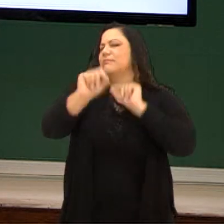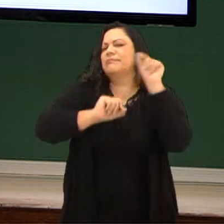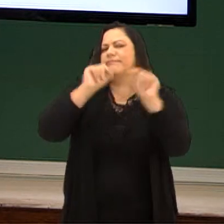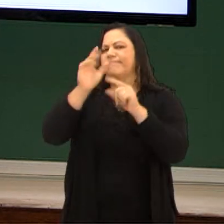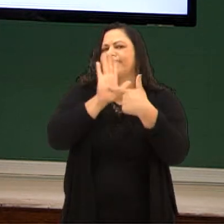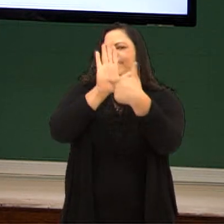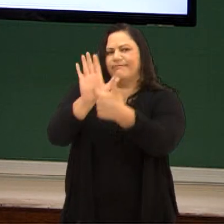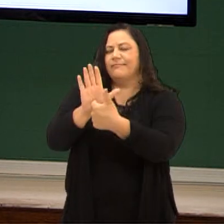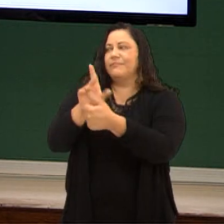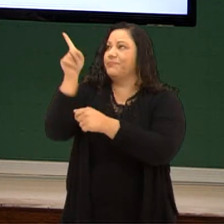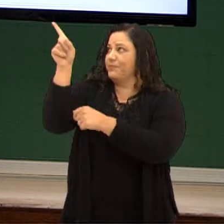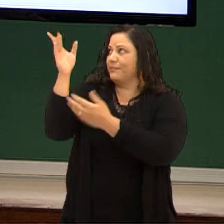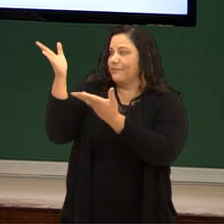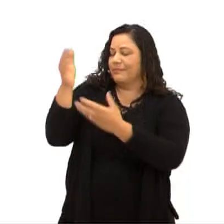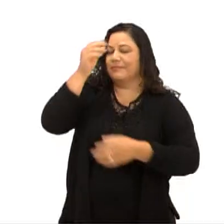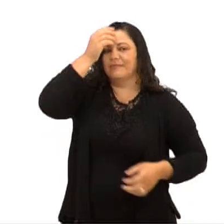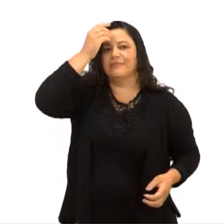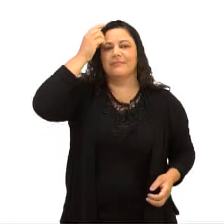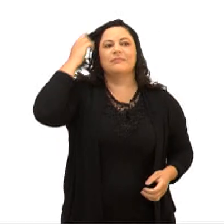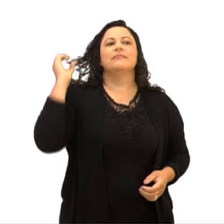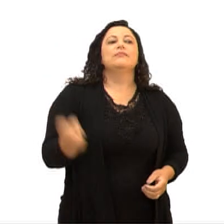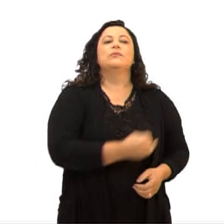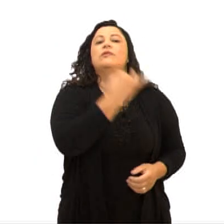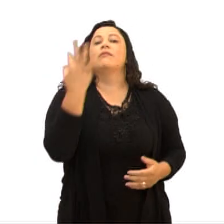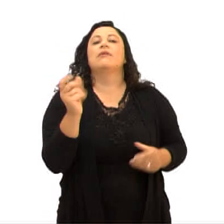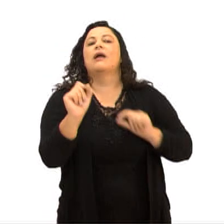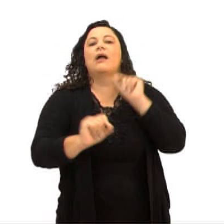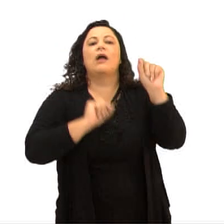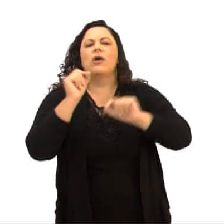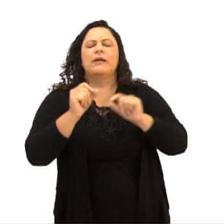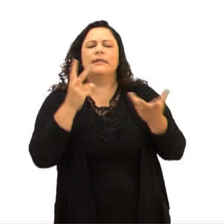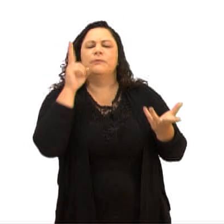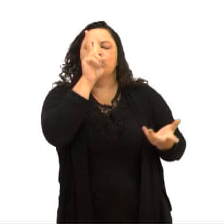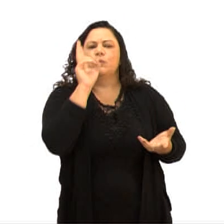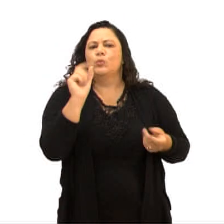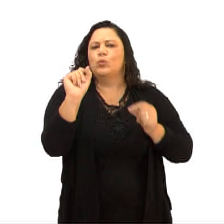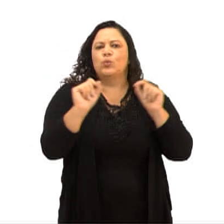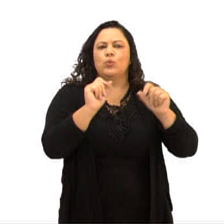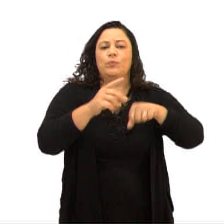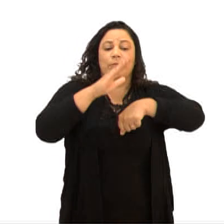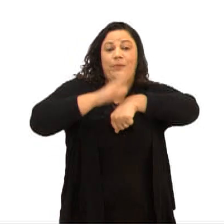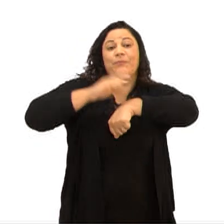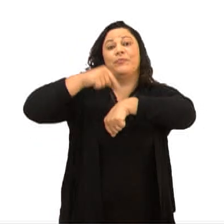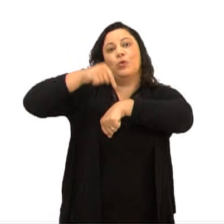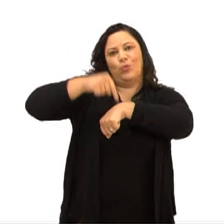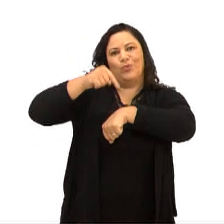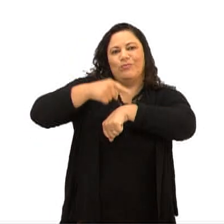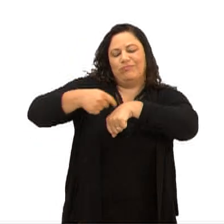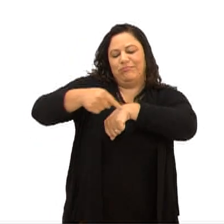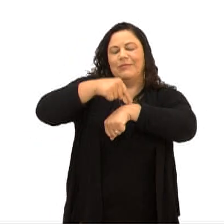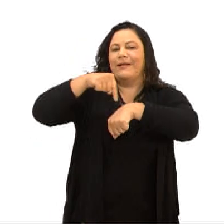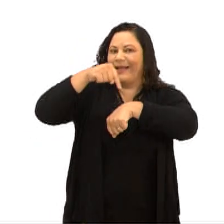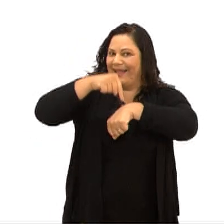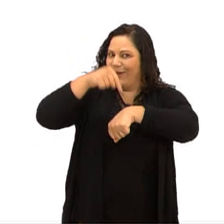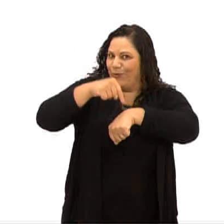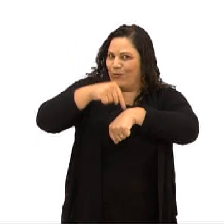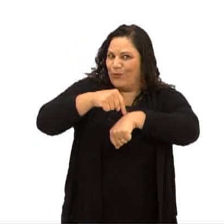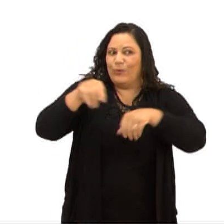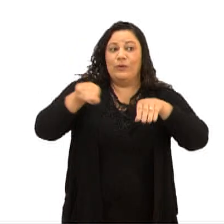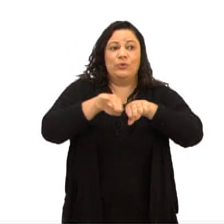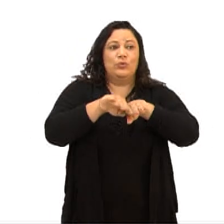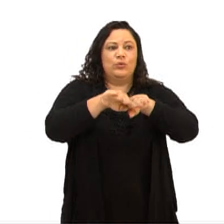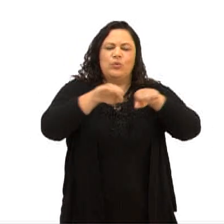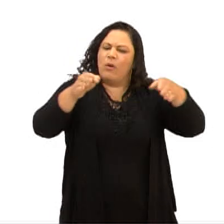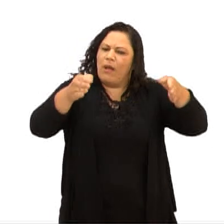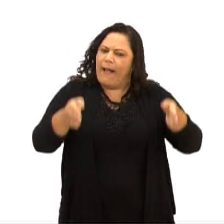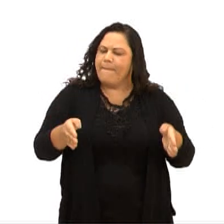a professora colocou aqui para vocês. Então a professora lembrou do que? Do relógio, objeto circular. Lembrou da mesa, uma